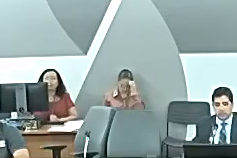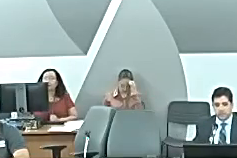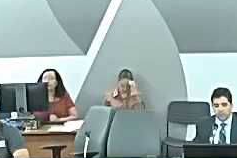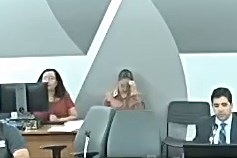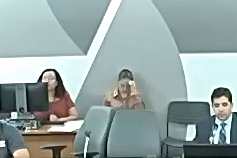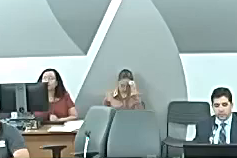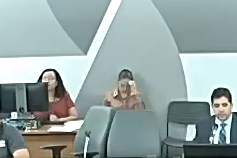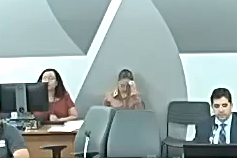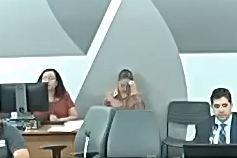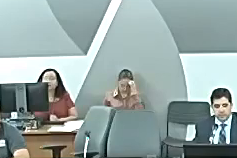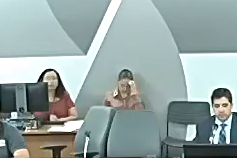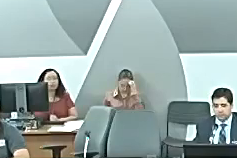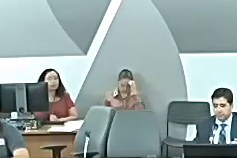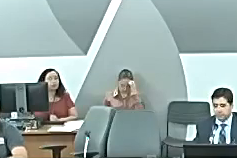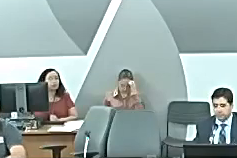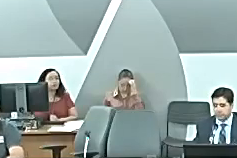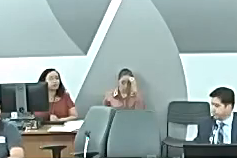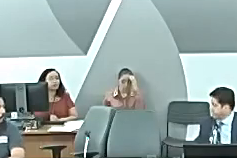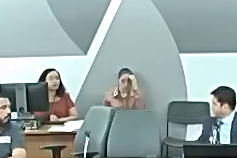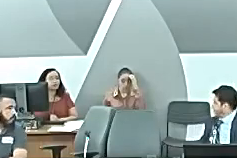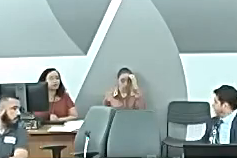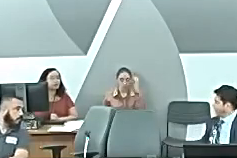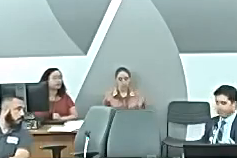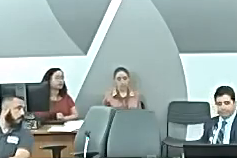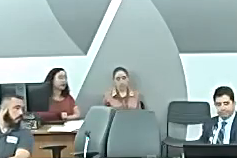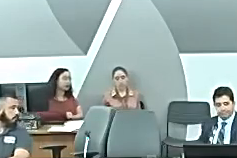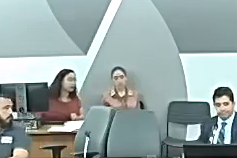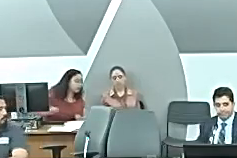aqui está o que cria aqui dá um